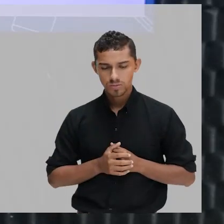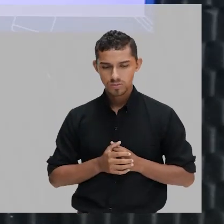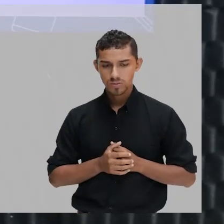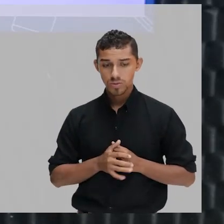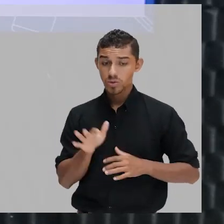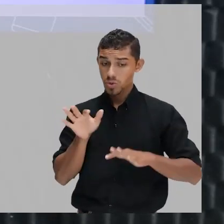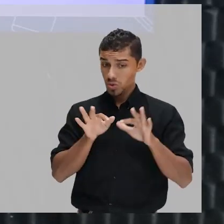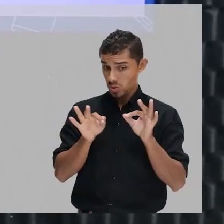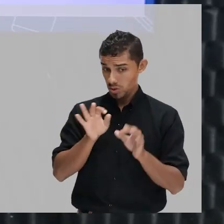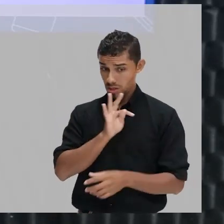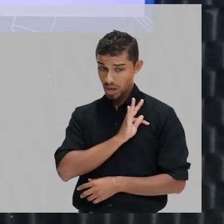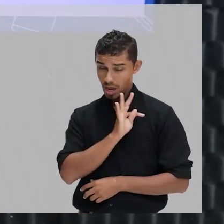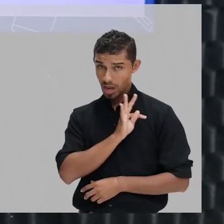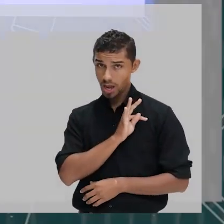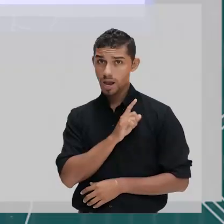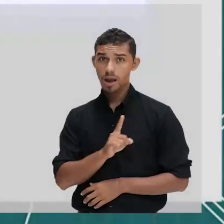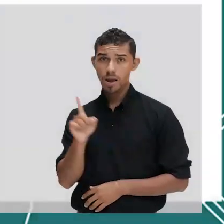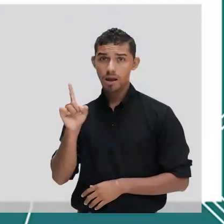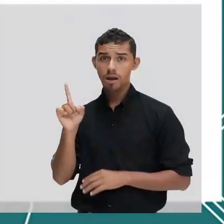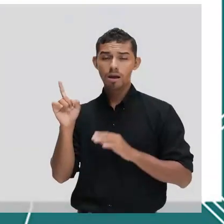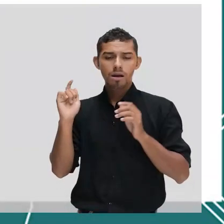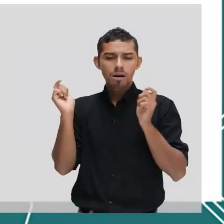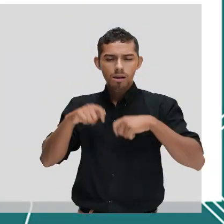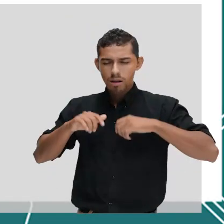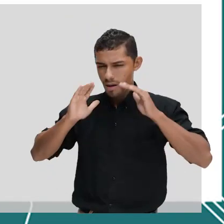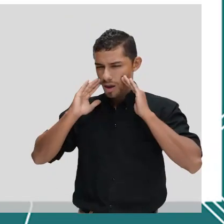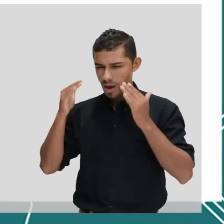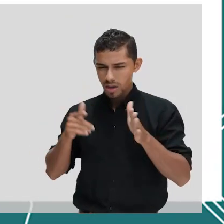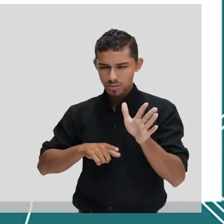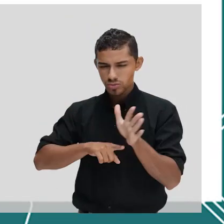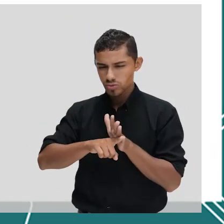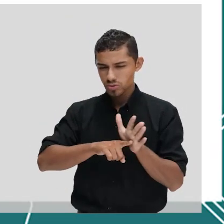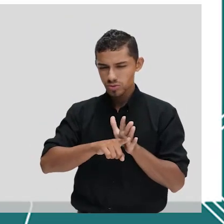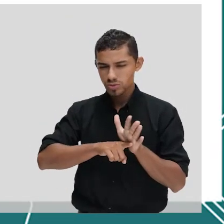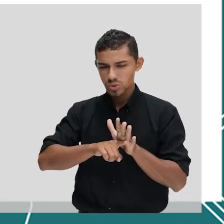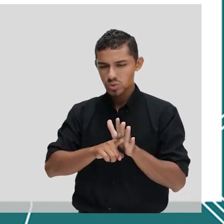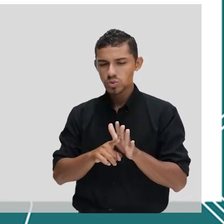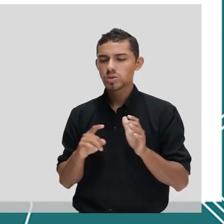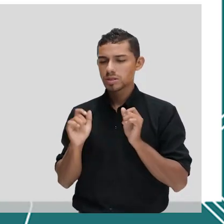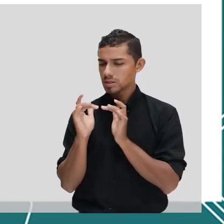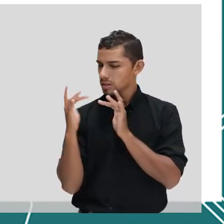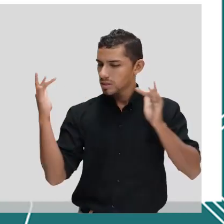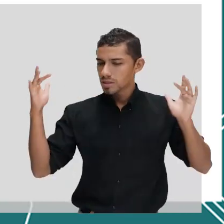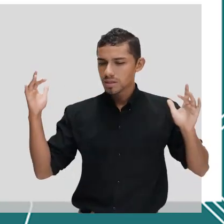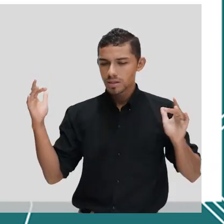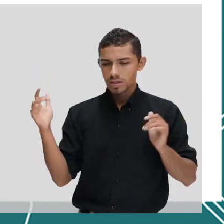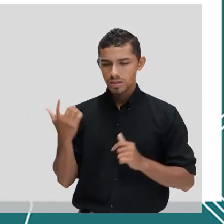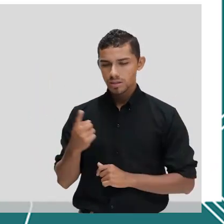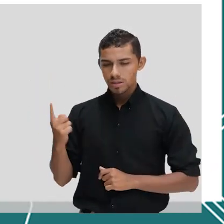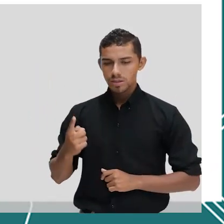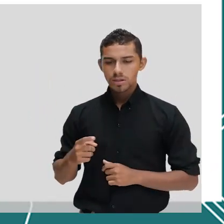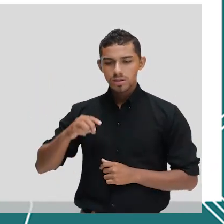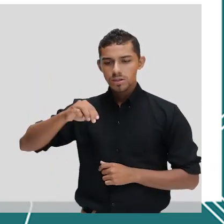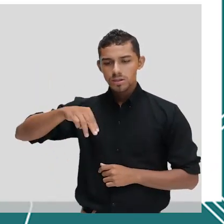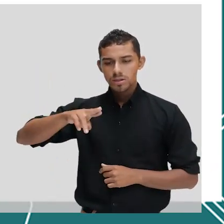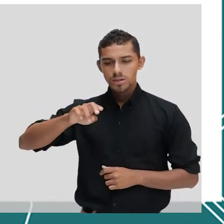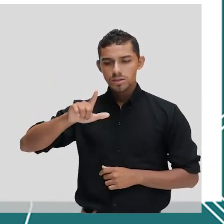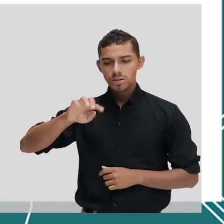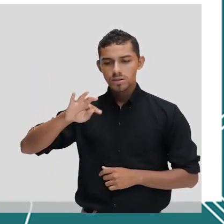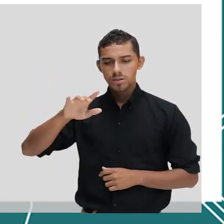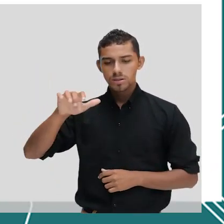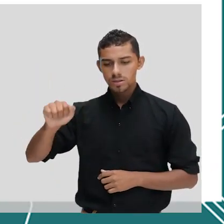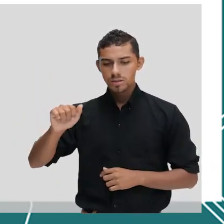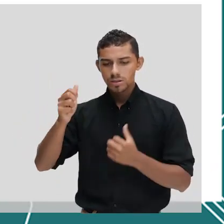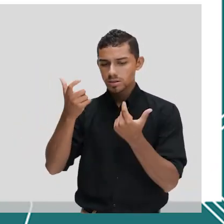Esse cuidado técnico, ele vai, em função da pesquisa, fazer com que o espetáculo seja, em muitos casos, multimídia, né?